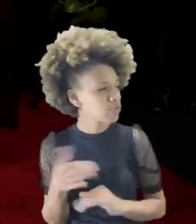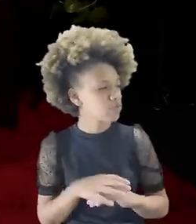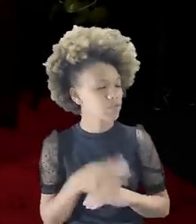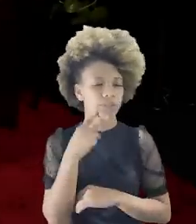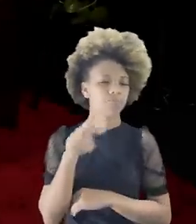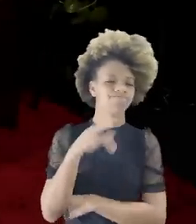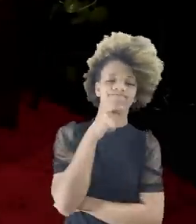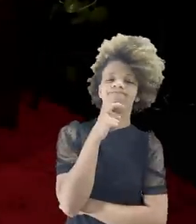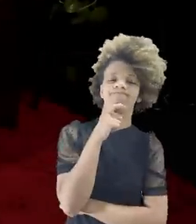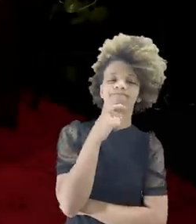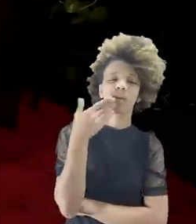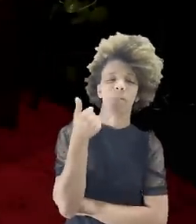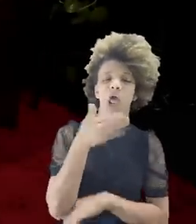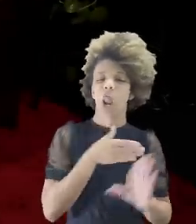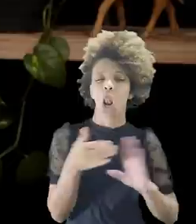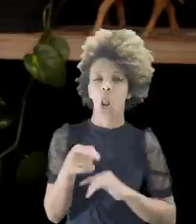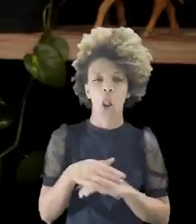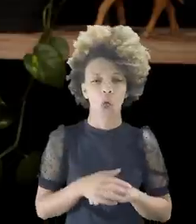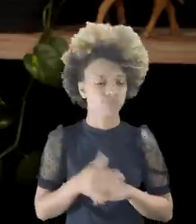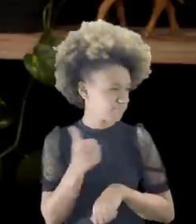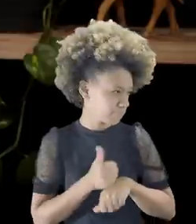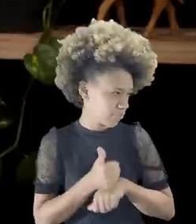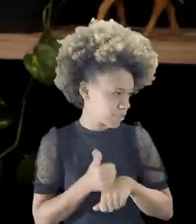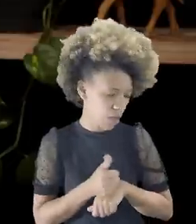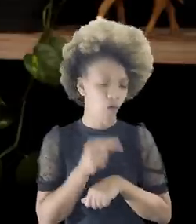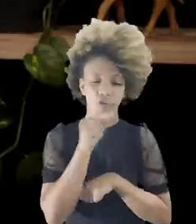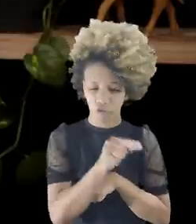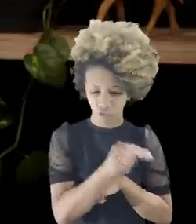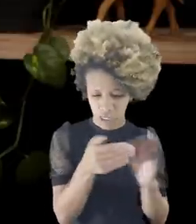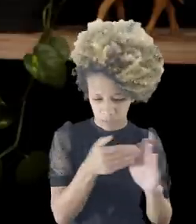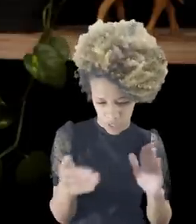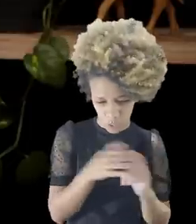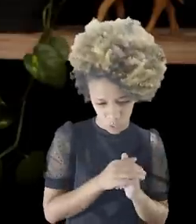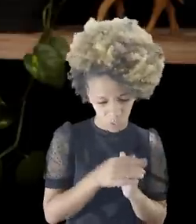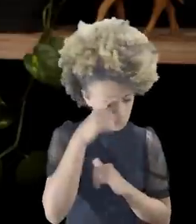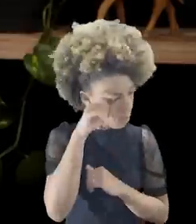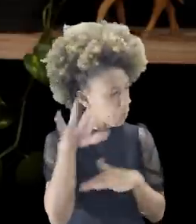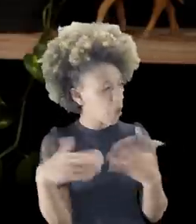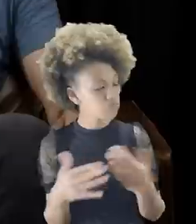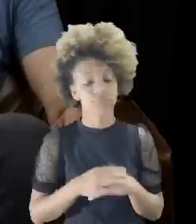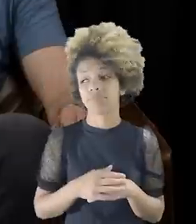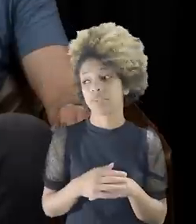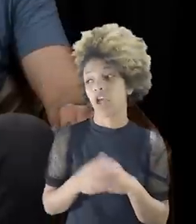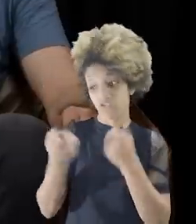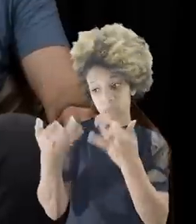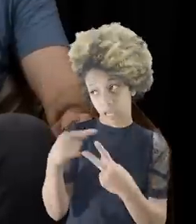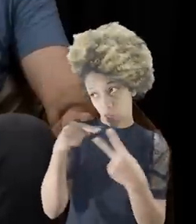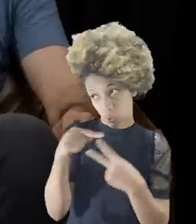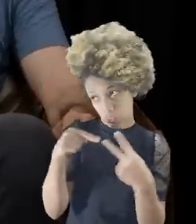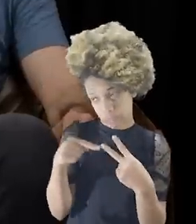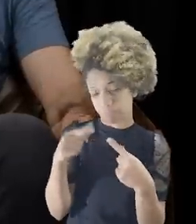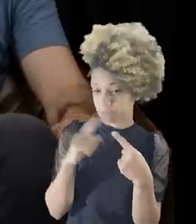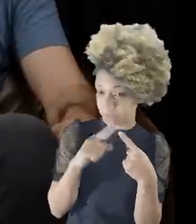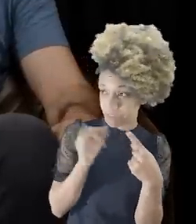assim que você olha assim cara melhor cara o melhor momento da minha carreira foi esse momento aqui Maurício eu vou citar